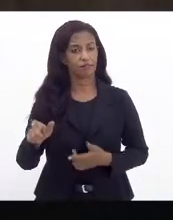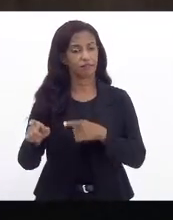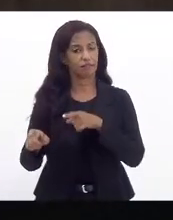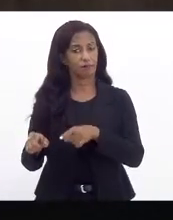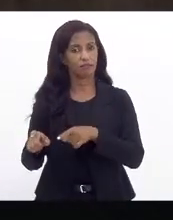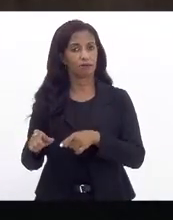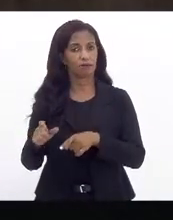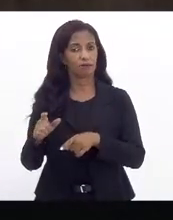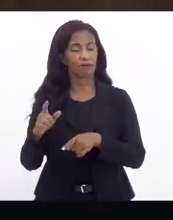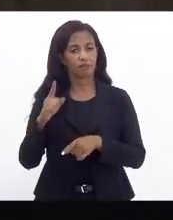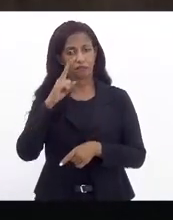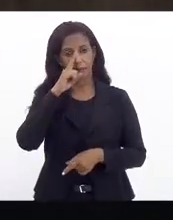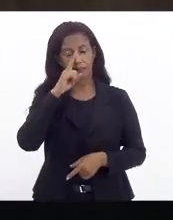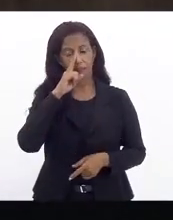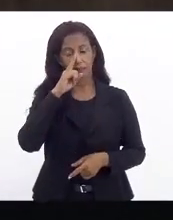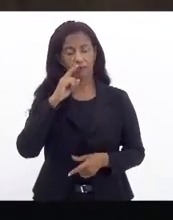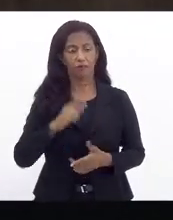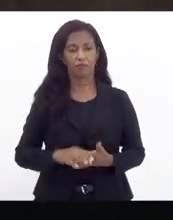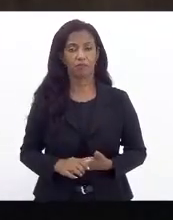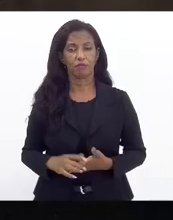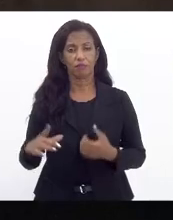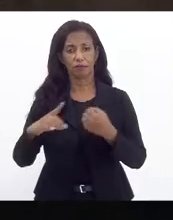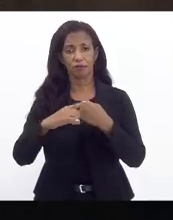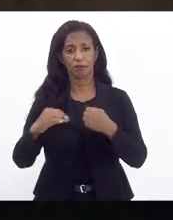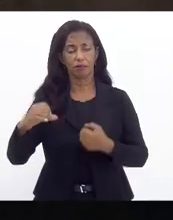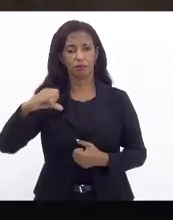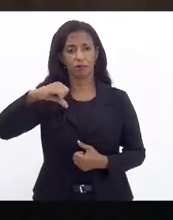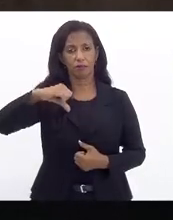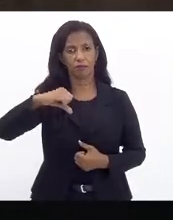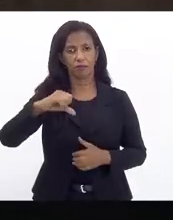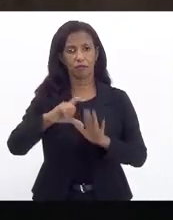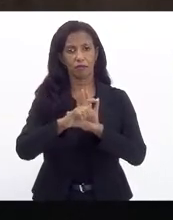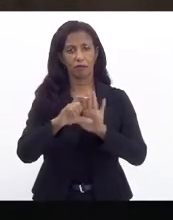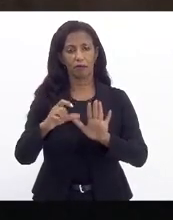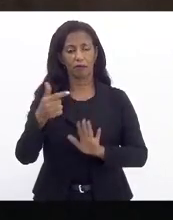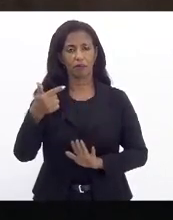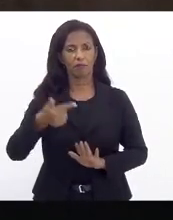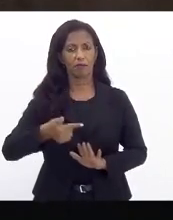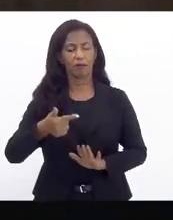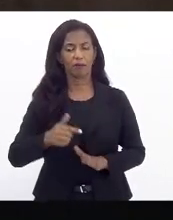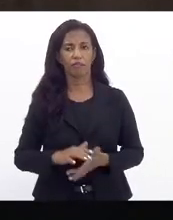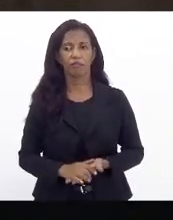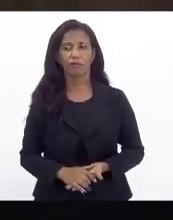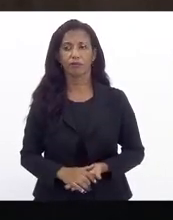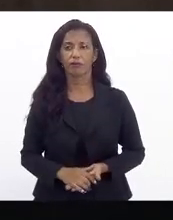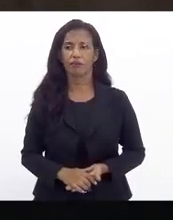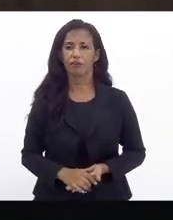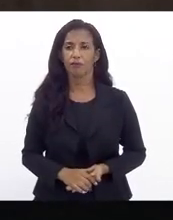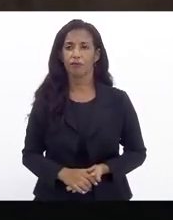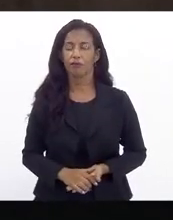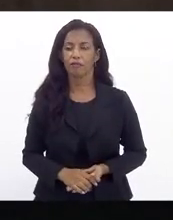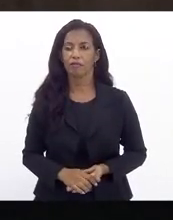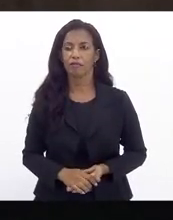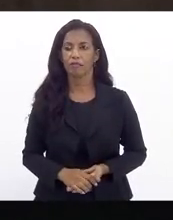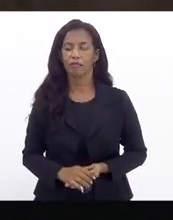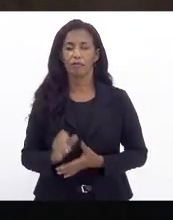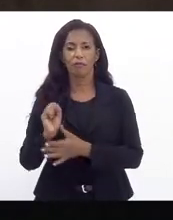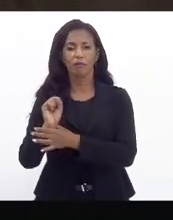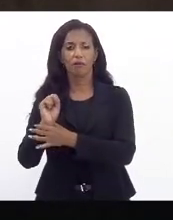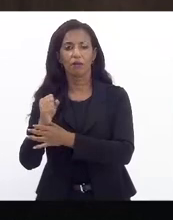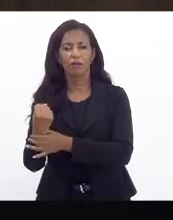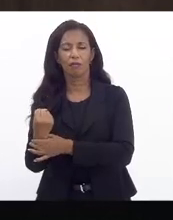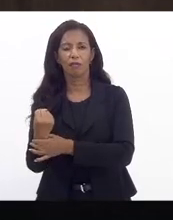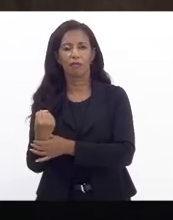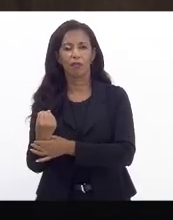grave o artigo 9º no parágrafo segundo fala da assegurada